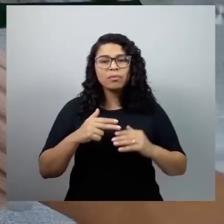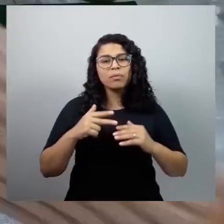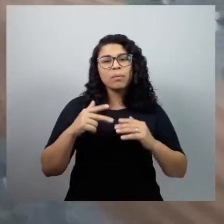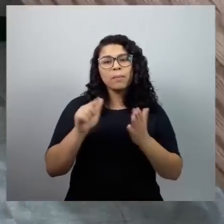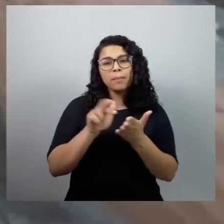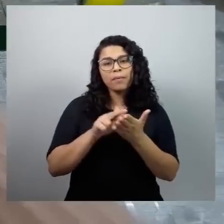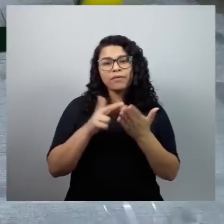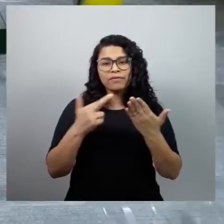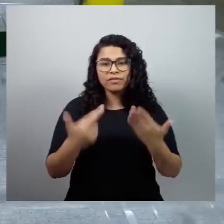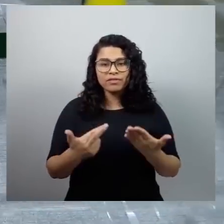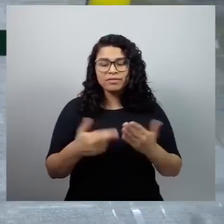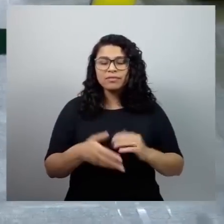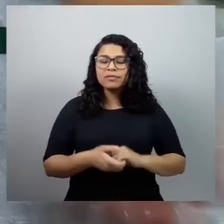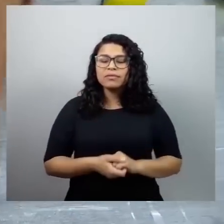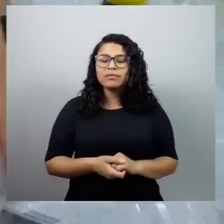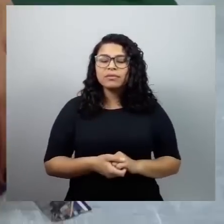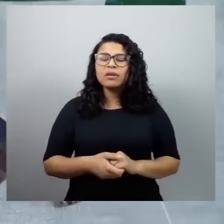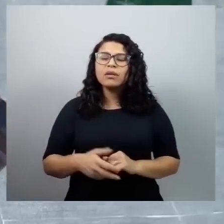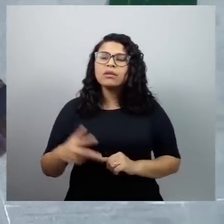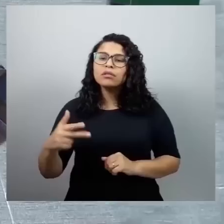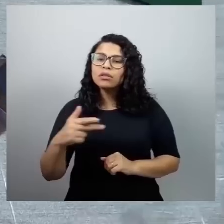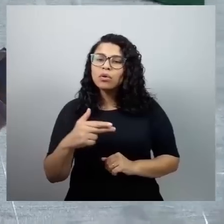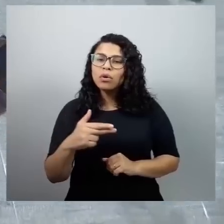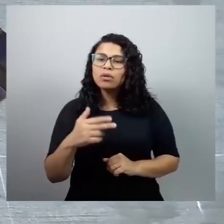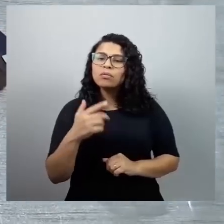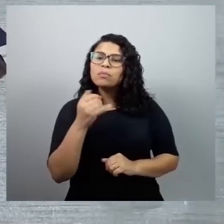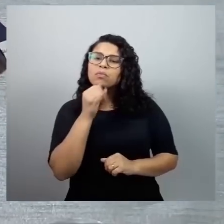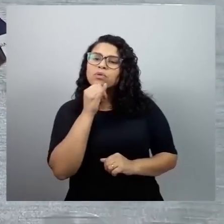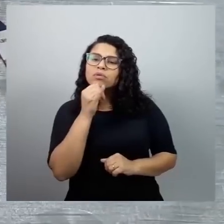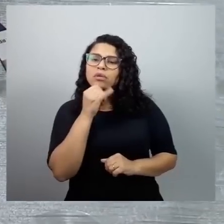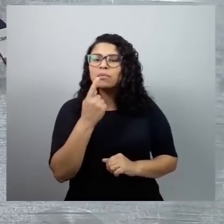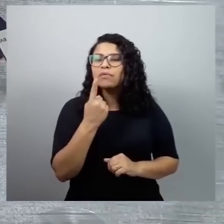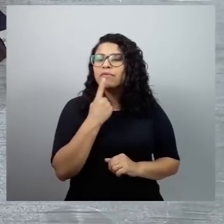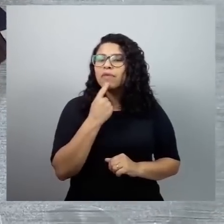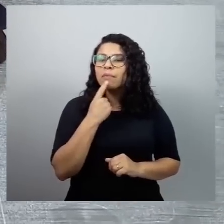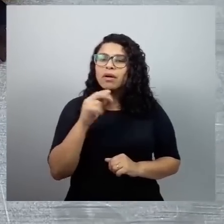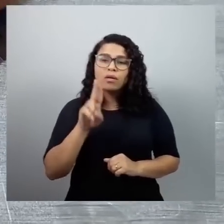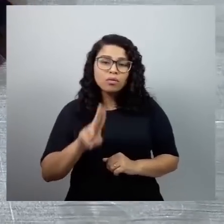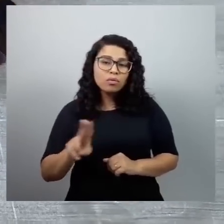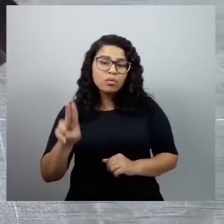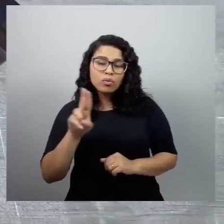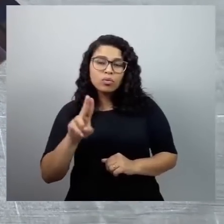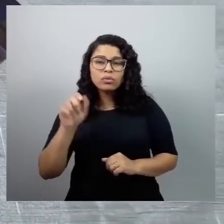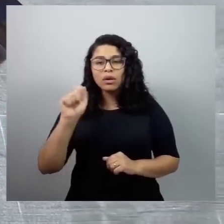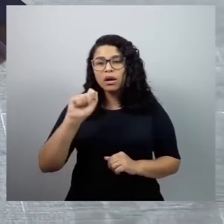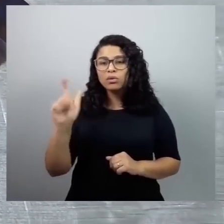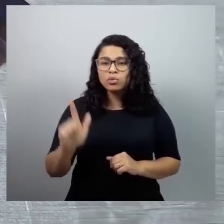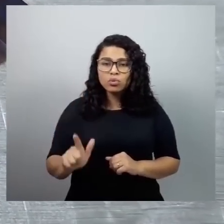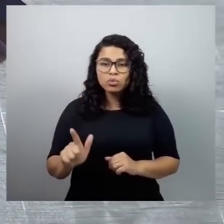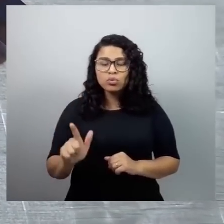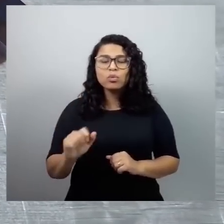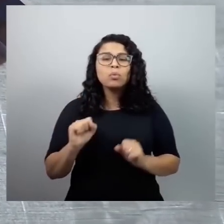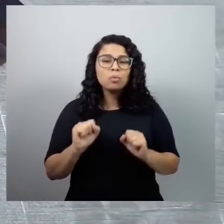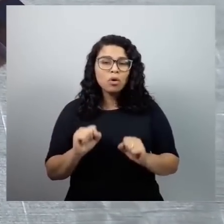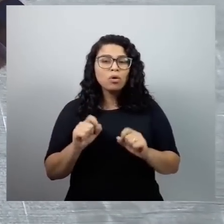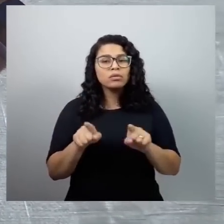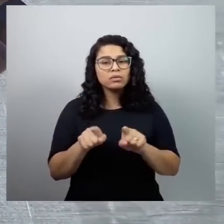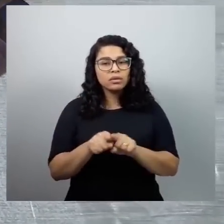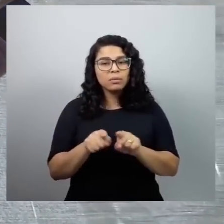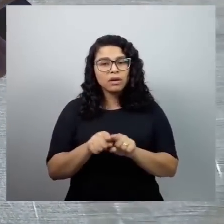cortado. Então, a gente pega a revista, olha... Se eu quiser, eu quero usar o vermelho, olha, deixei cortado,